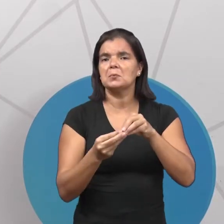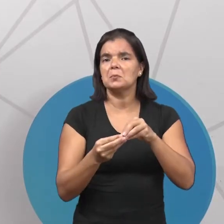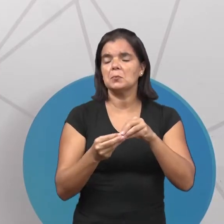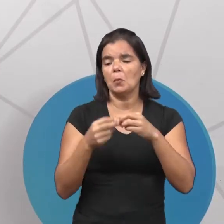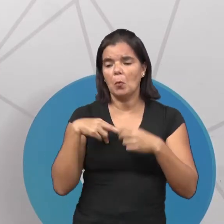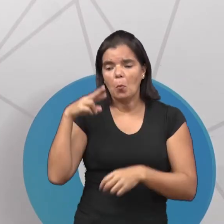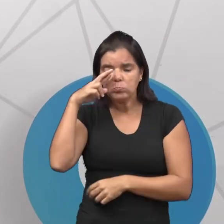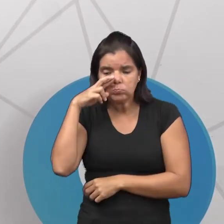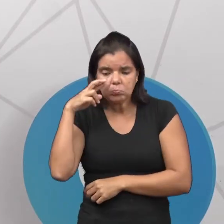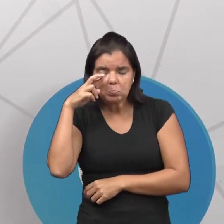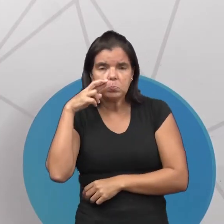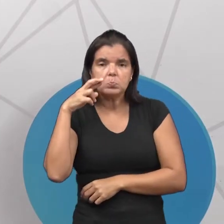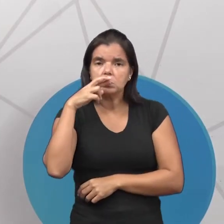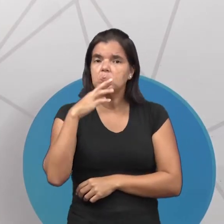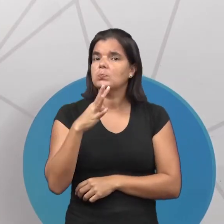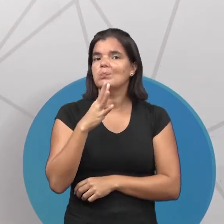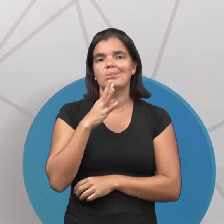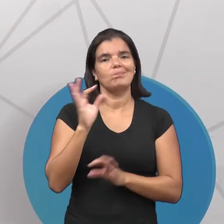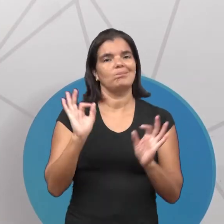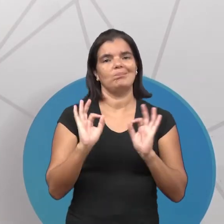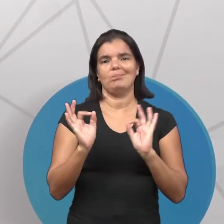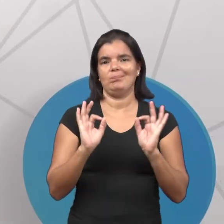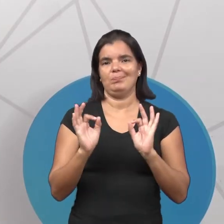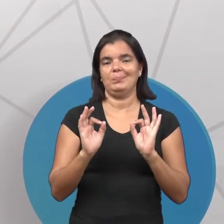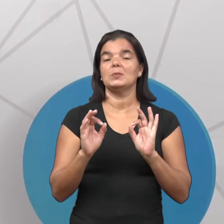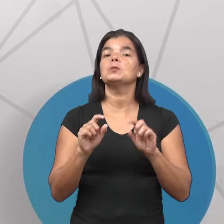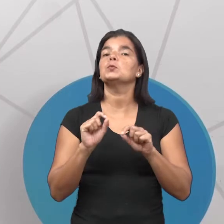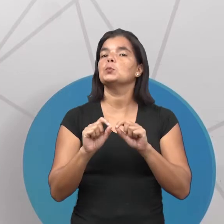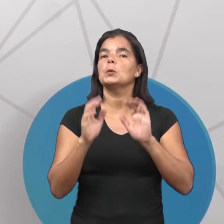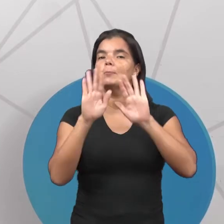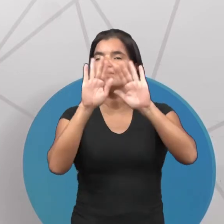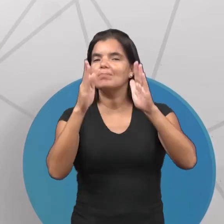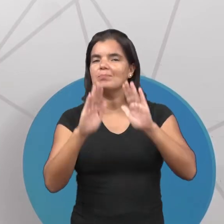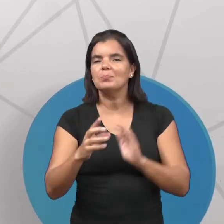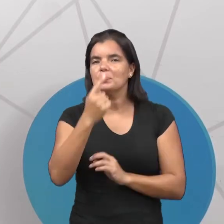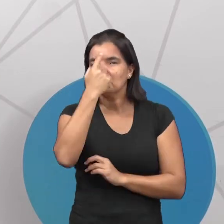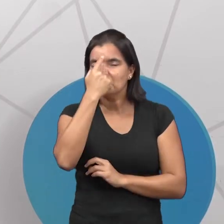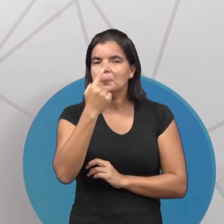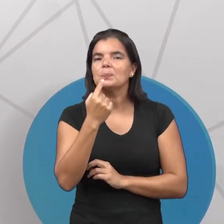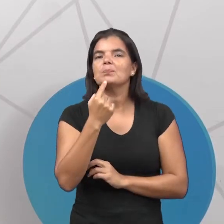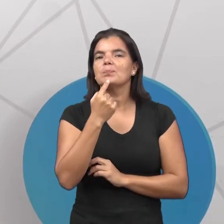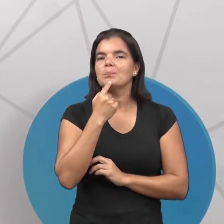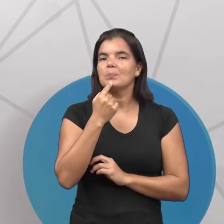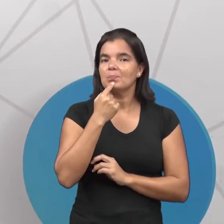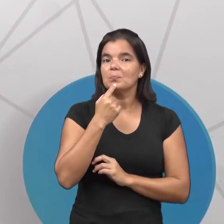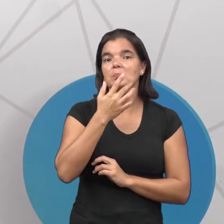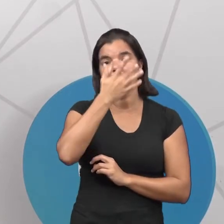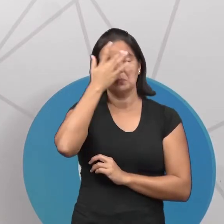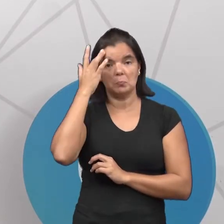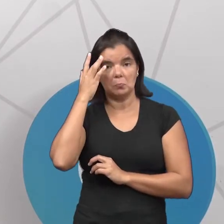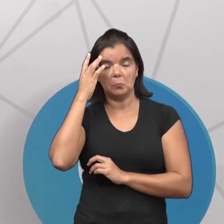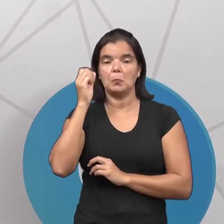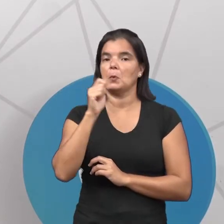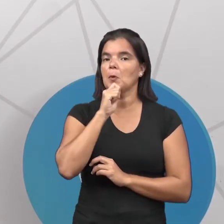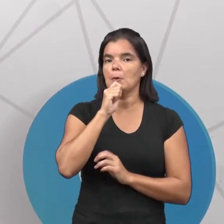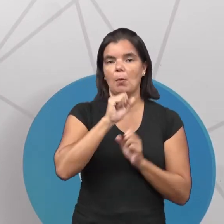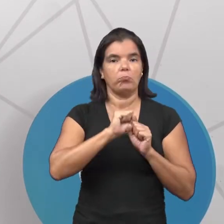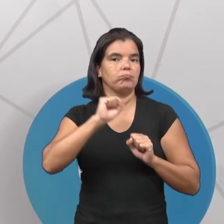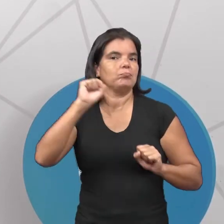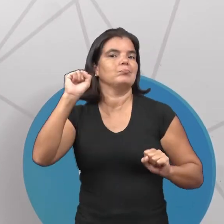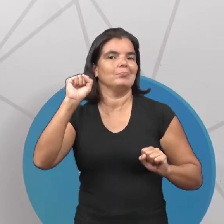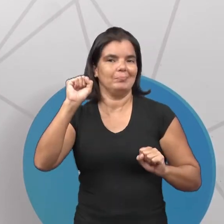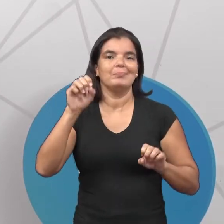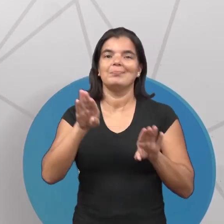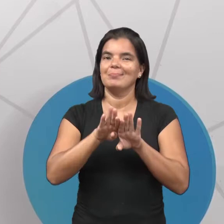nem observamos que nós estamos diante de uma obra de arte, com a imagem de um ser heróico, por exemplo,